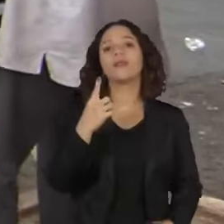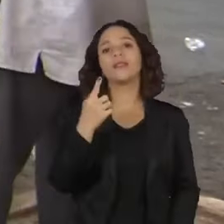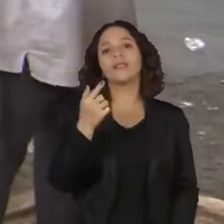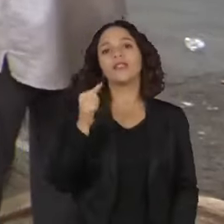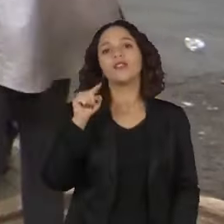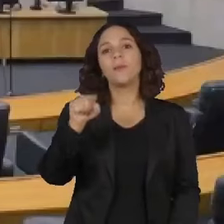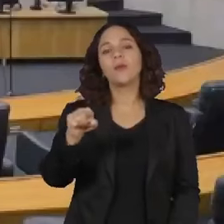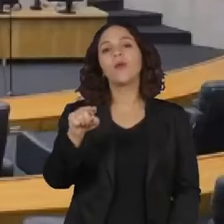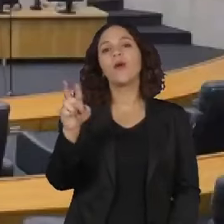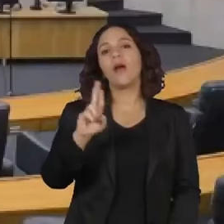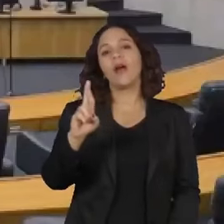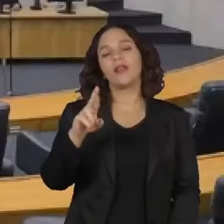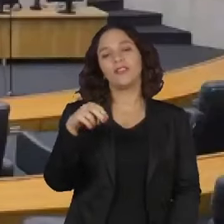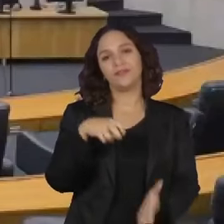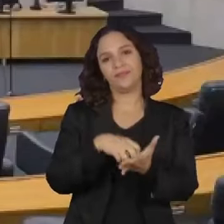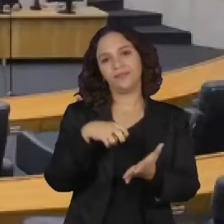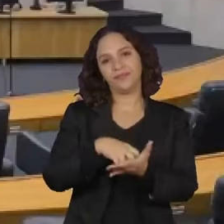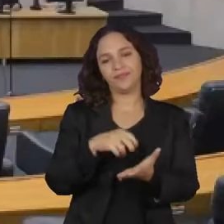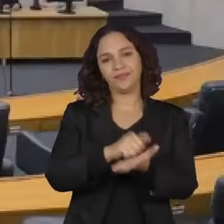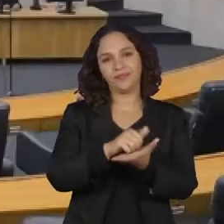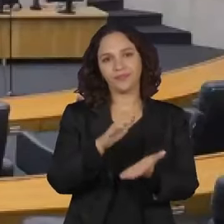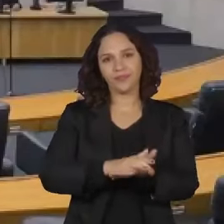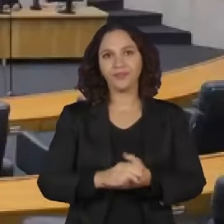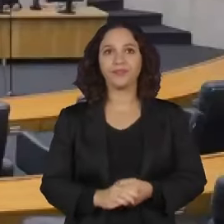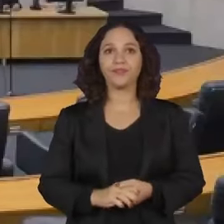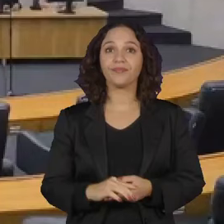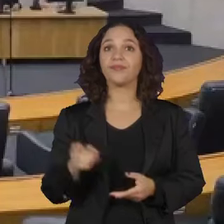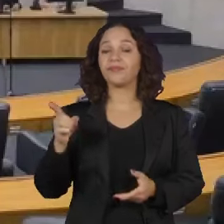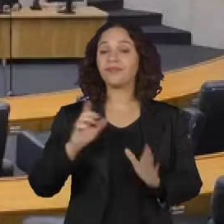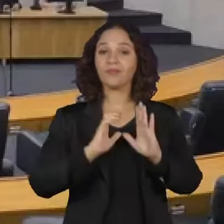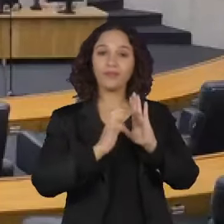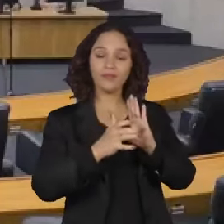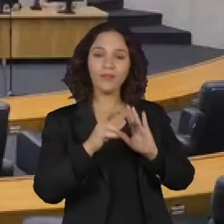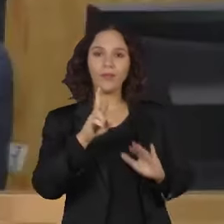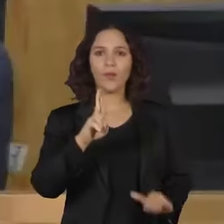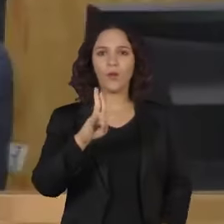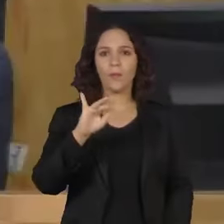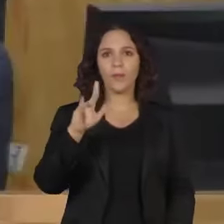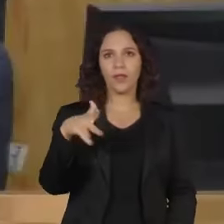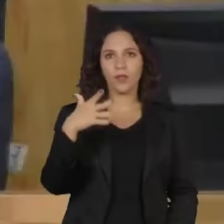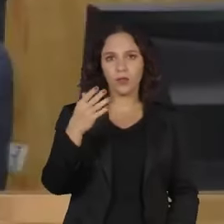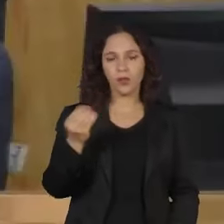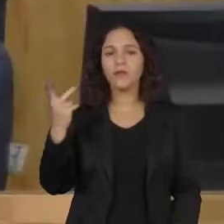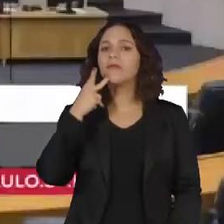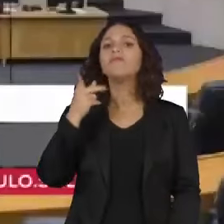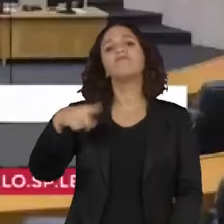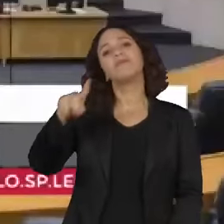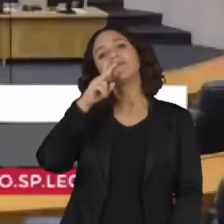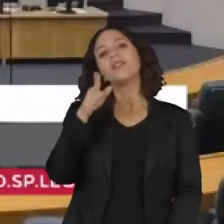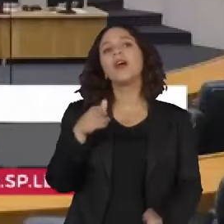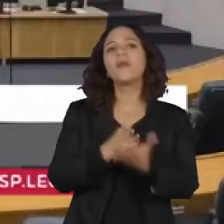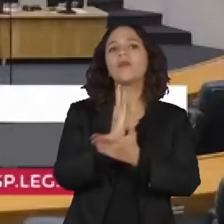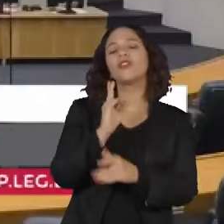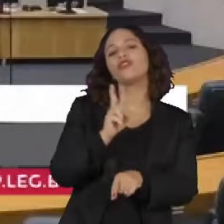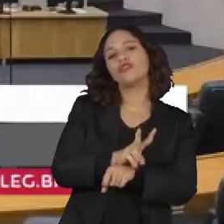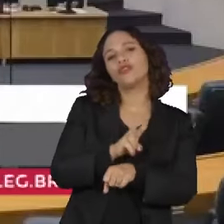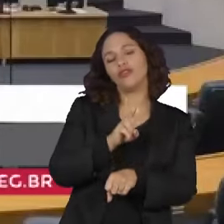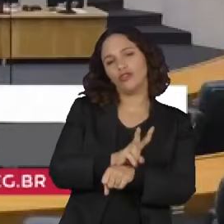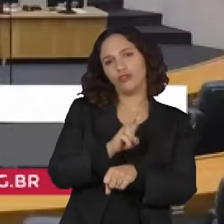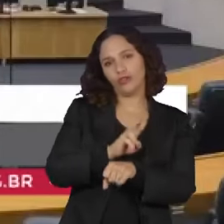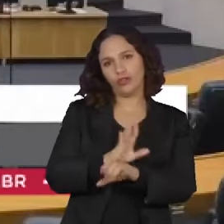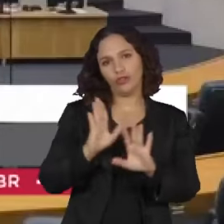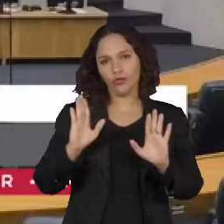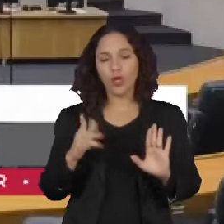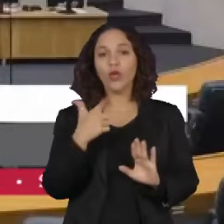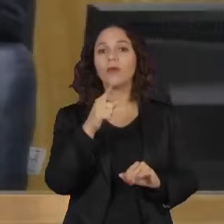17.000 o PL é de autoria do vereador Rubinho Nunes do do MDB e foi aprovado de forma simbólica Isto é sem registro